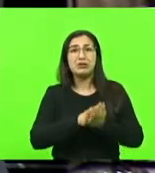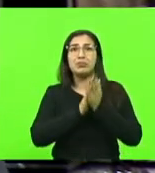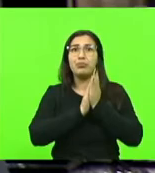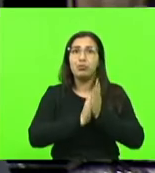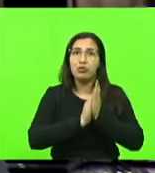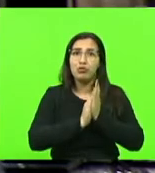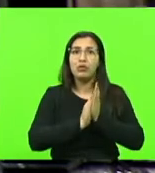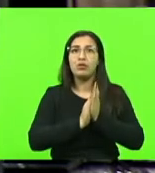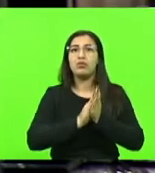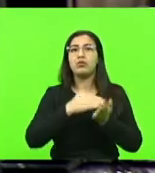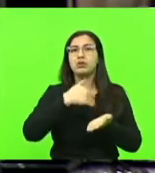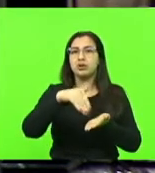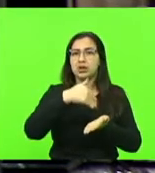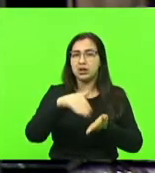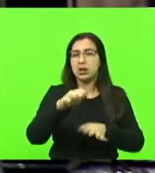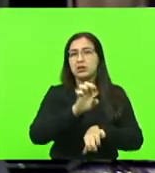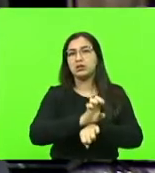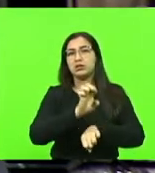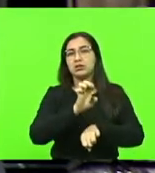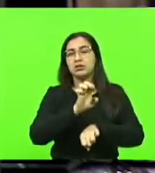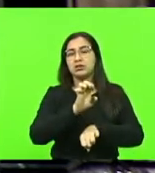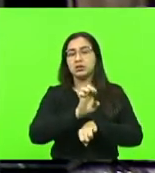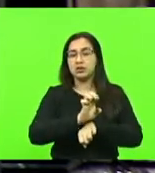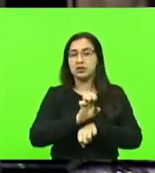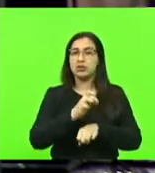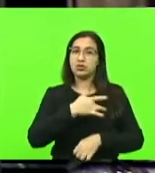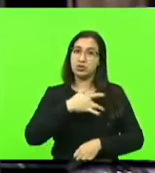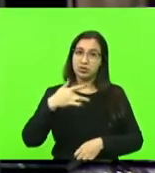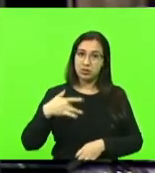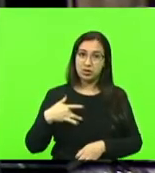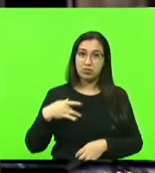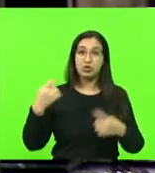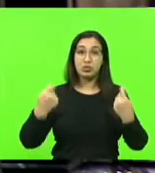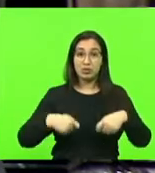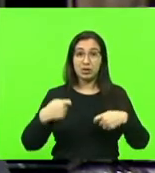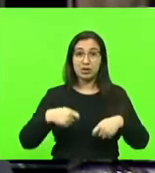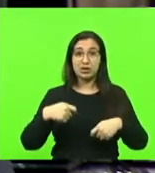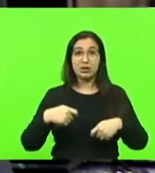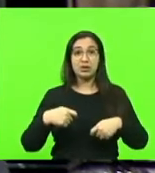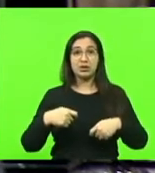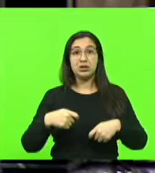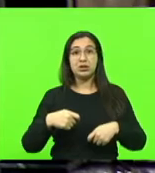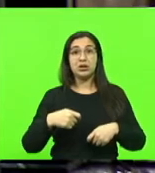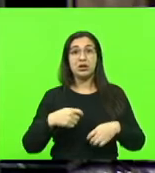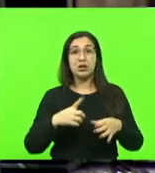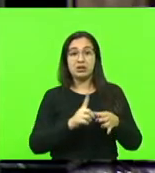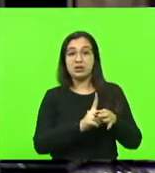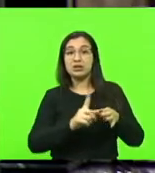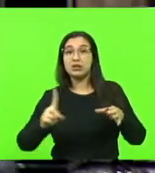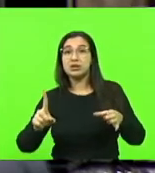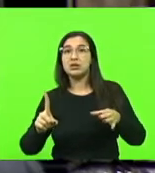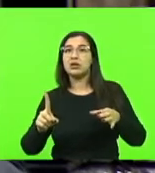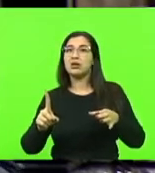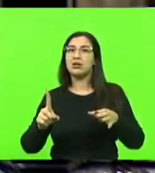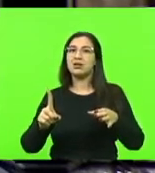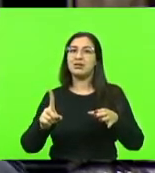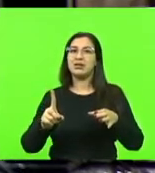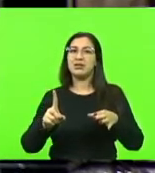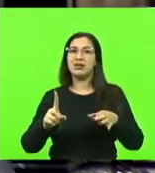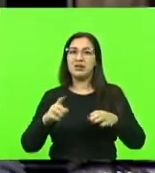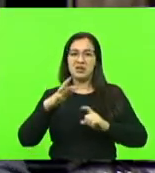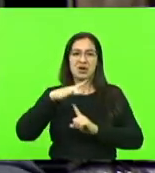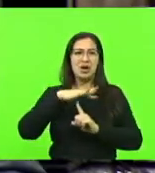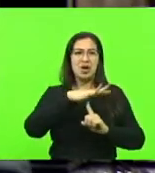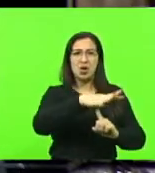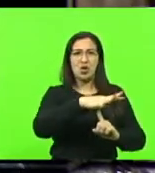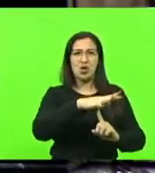o secretário de Saúde, saia do seu ar-condicionado, deixe de usar o helicóptero e comece a conhecer